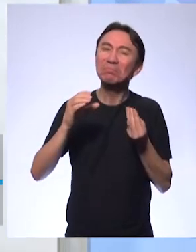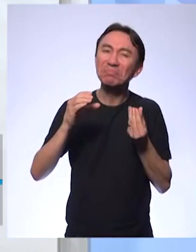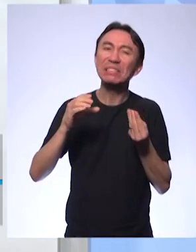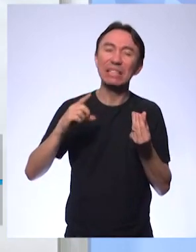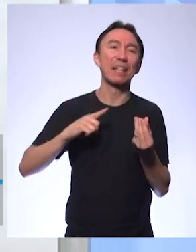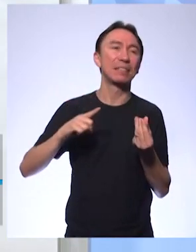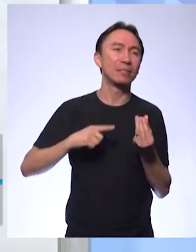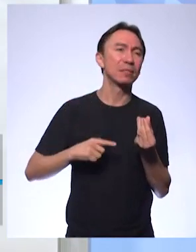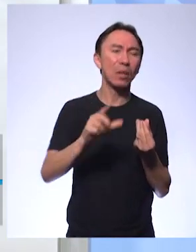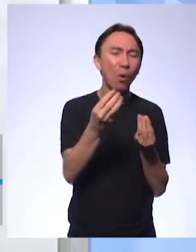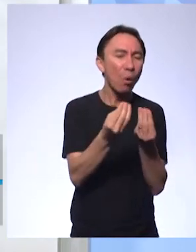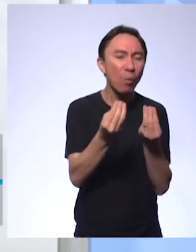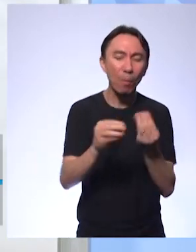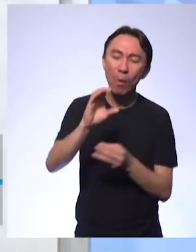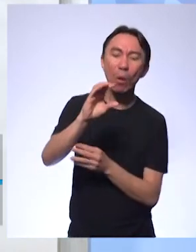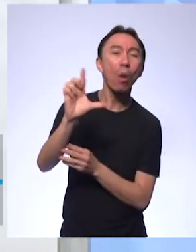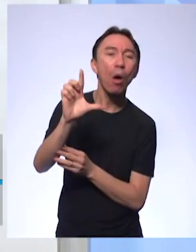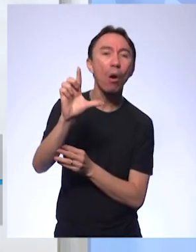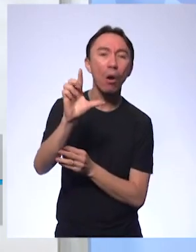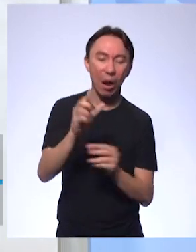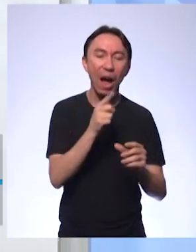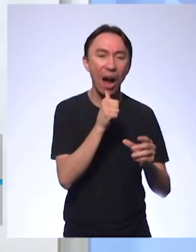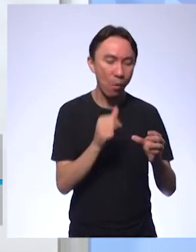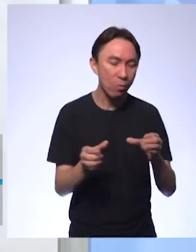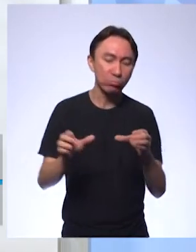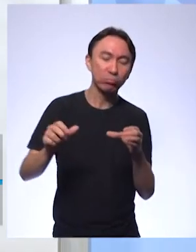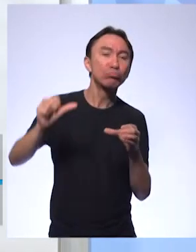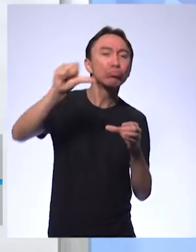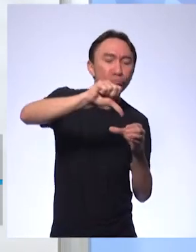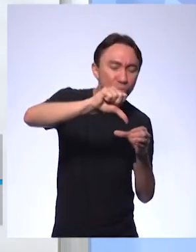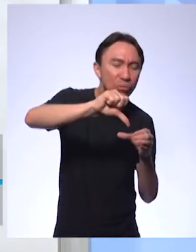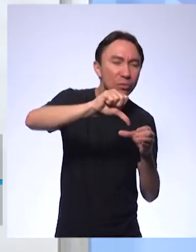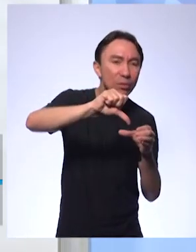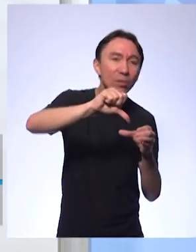cloro na água? A gente faz uma mistura. É o tema da aula de hoje.